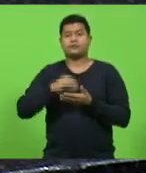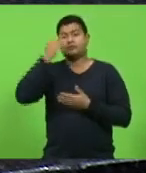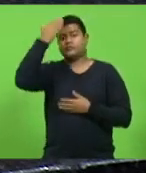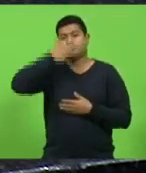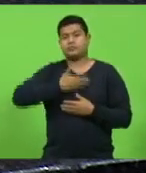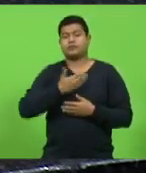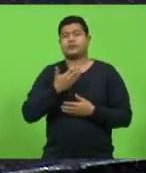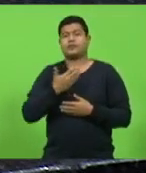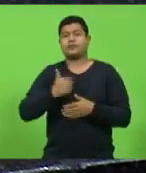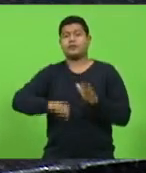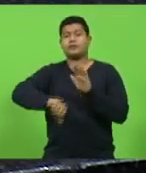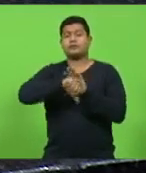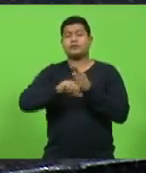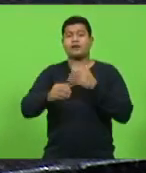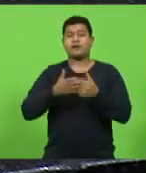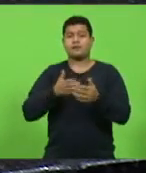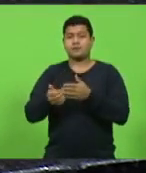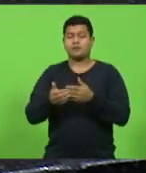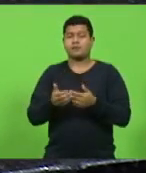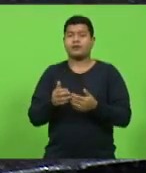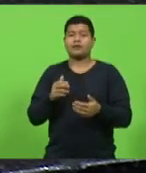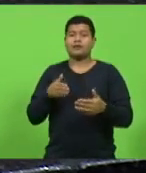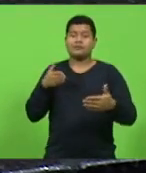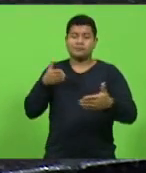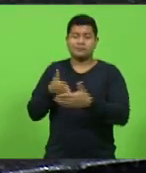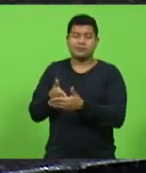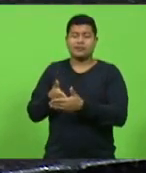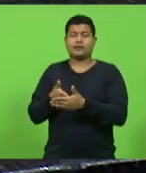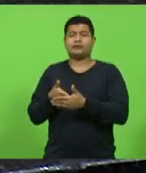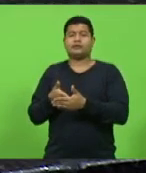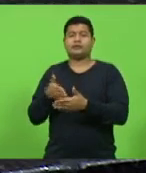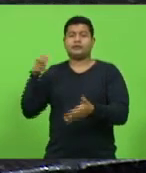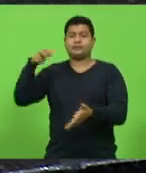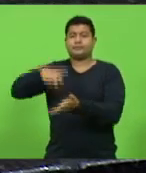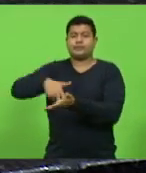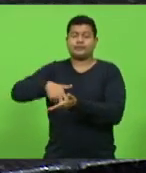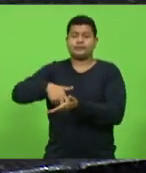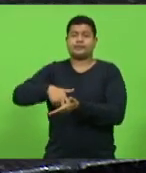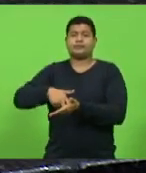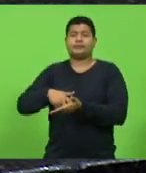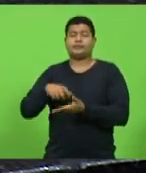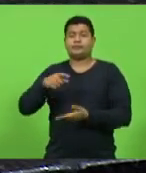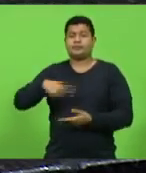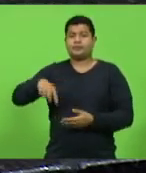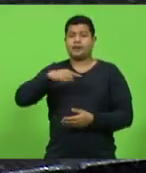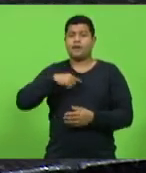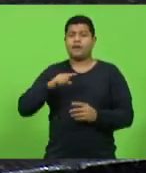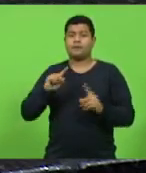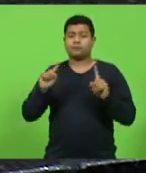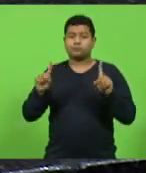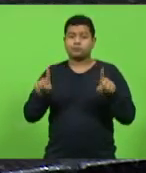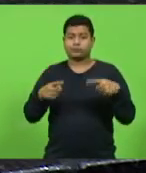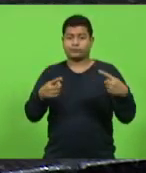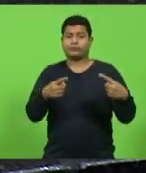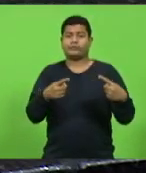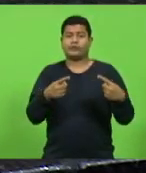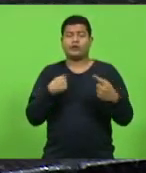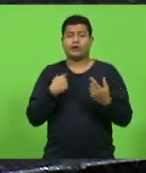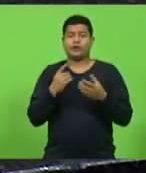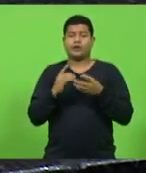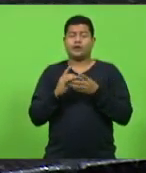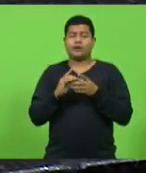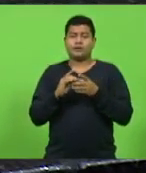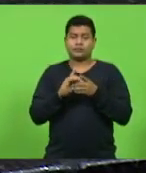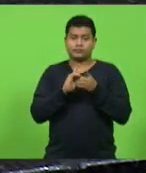seja a instância, impede a condenação, sob pena de estarmos afrontando o Estado Democrático de